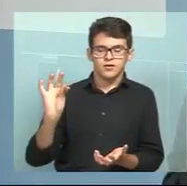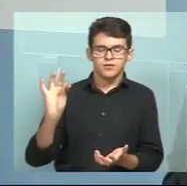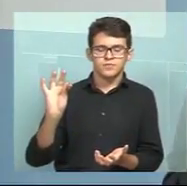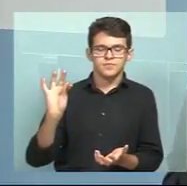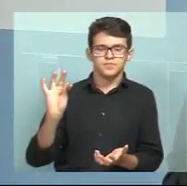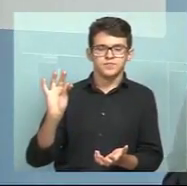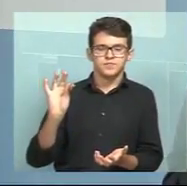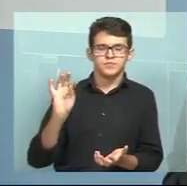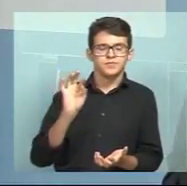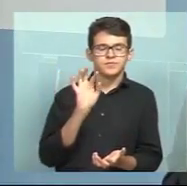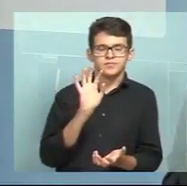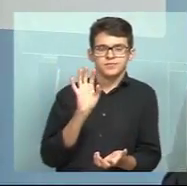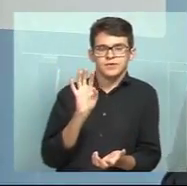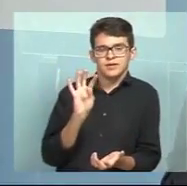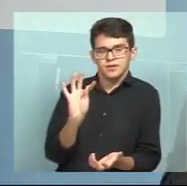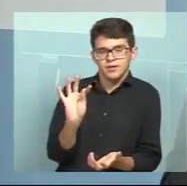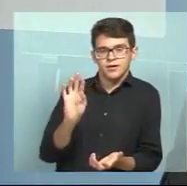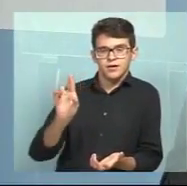de